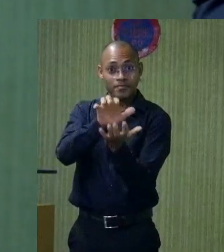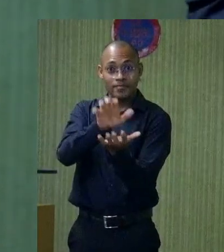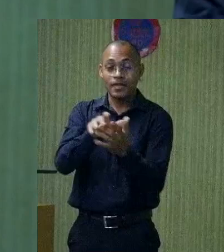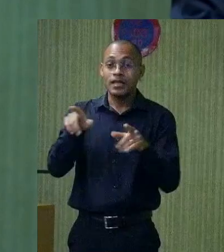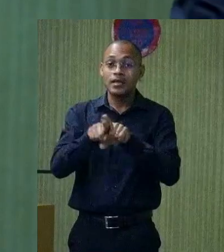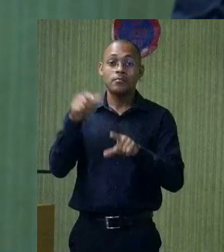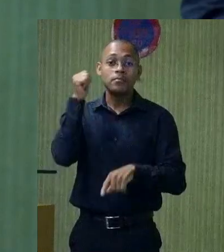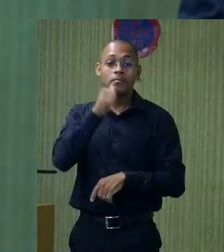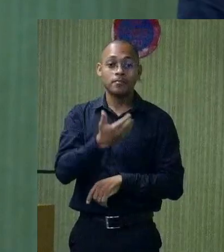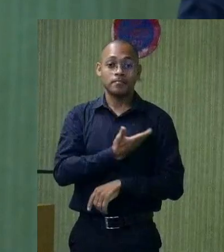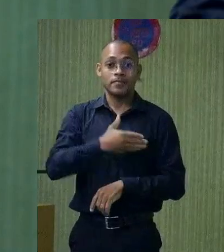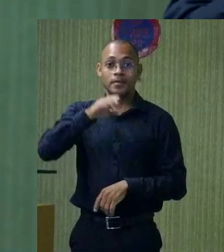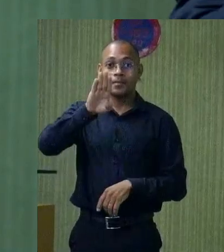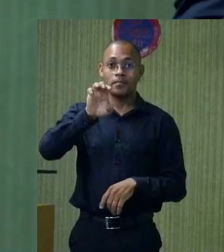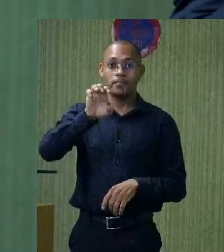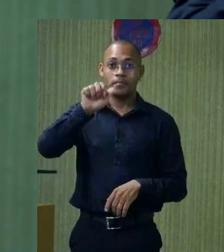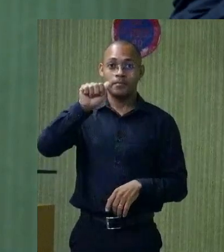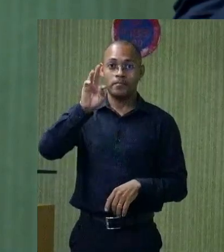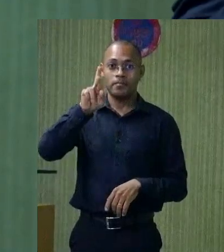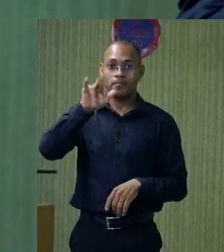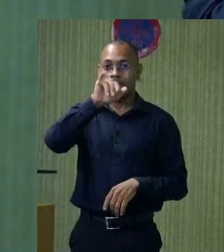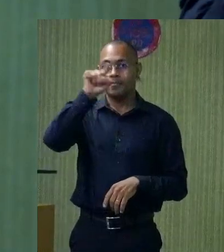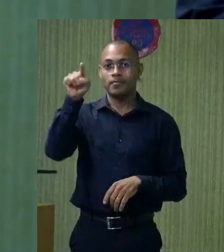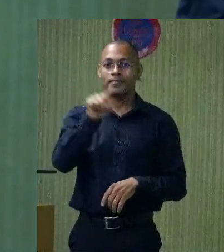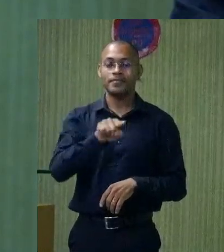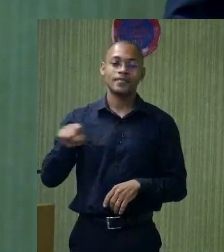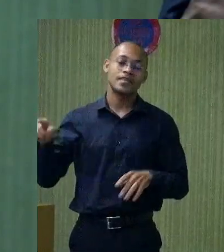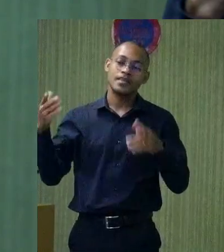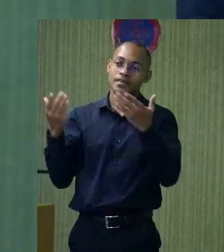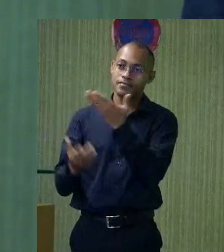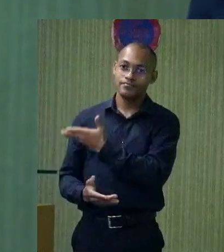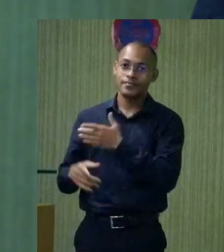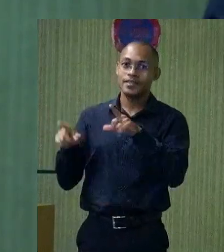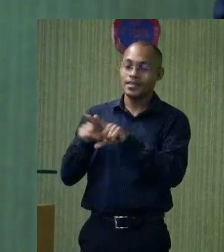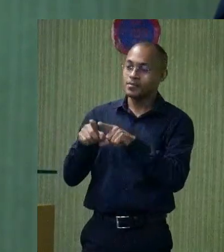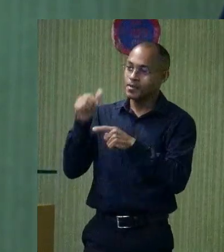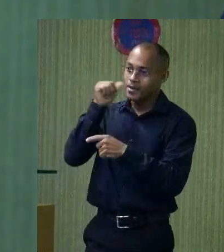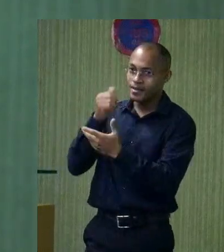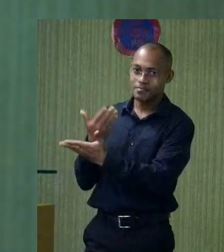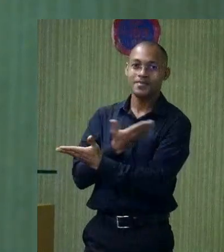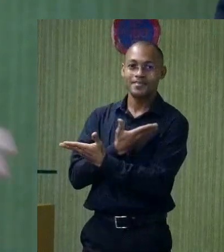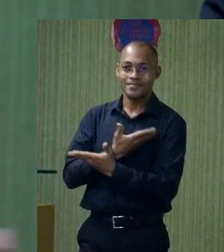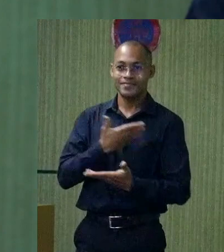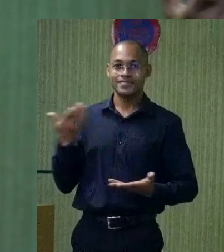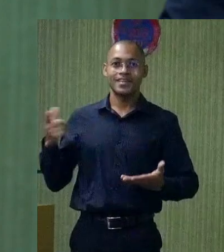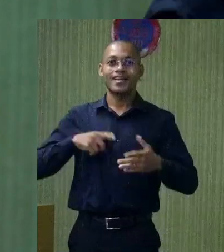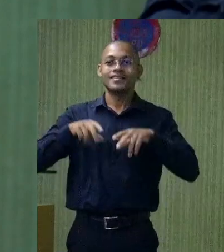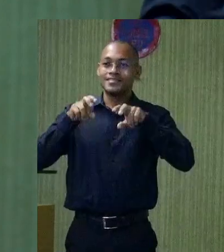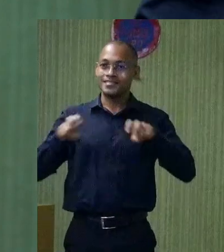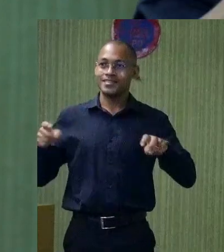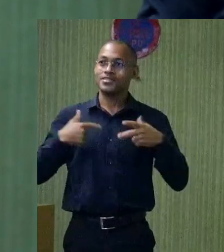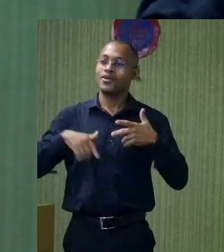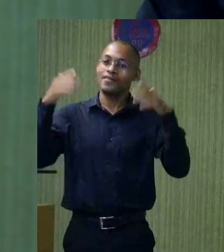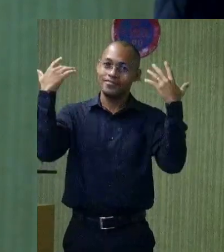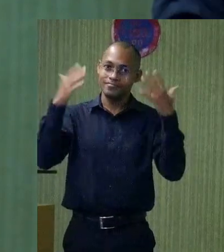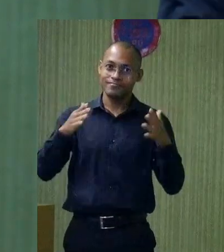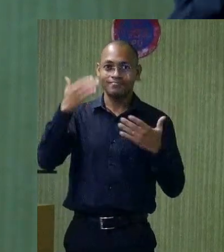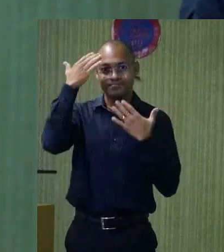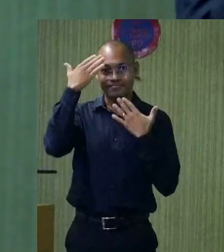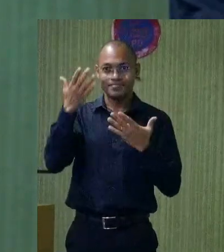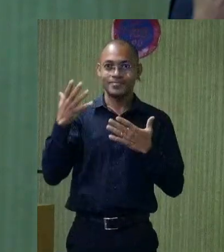colega Beatriz Então sou dos colegas da CEDUC e aqui na pessoa das minhas colegas então Saúdo a todos